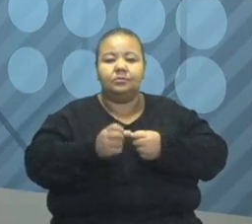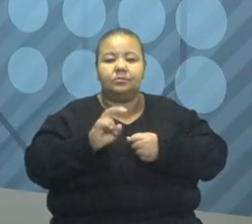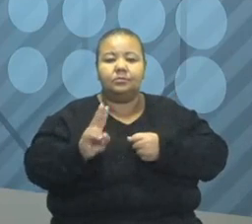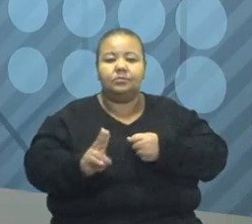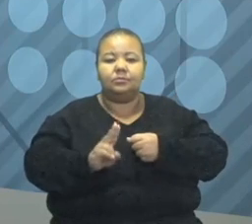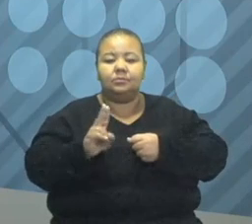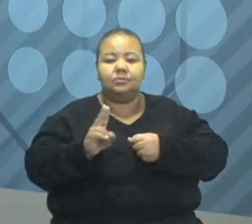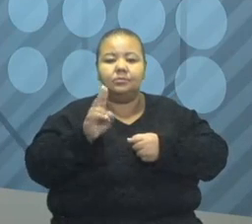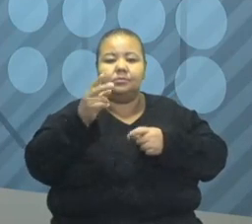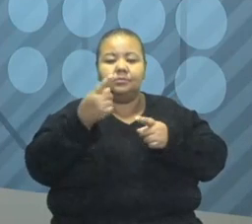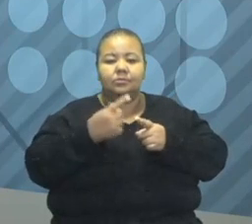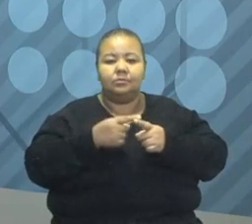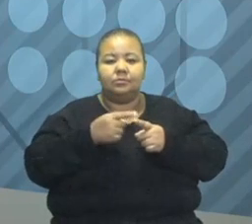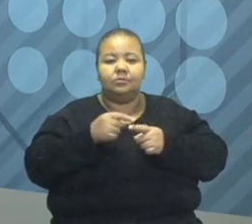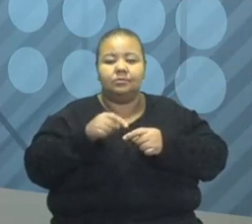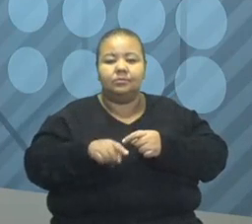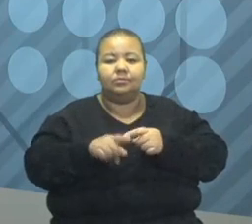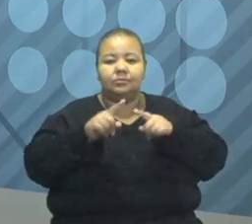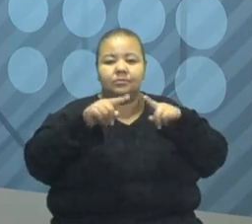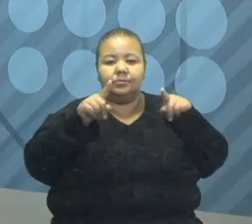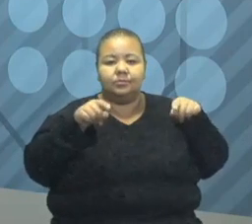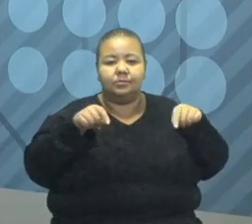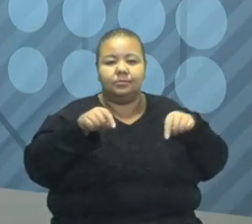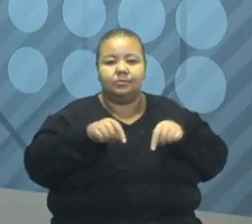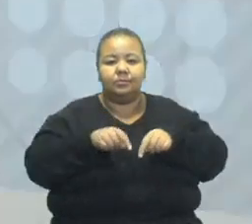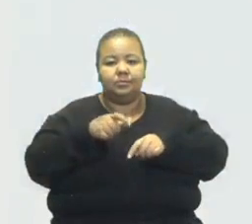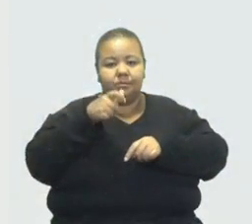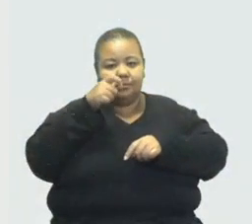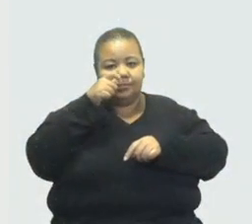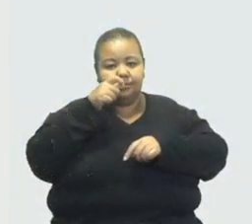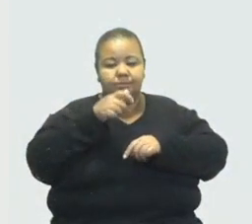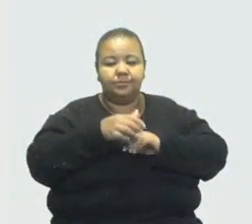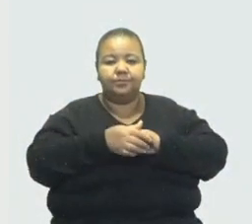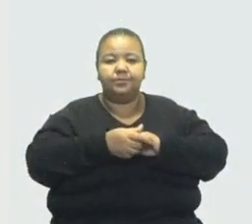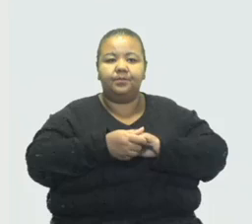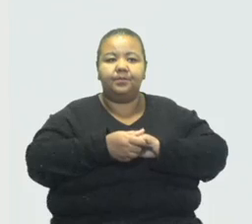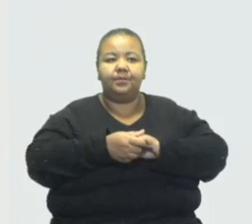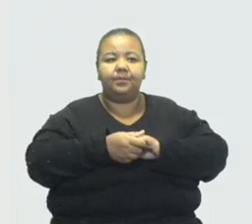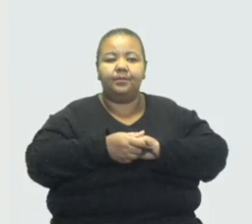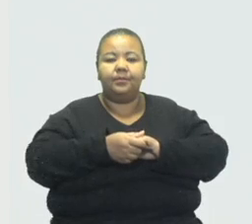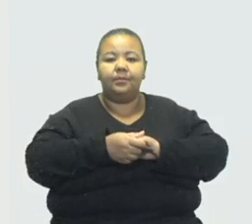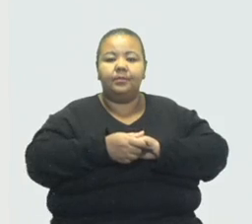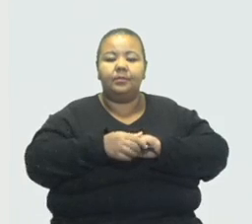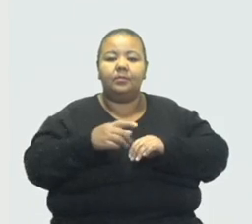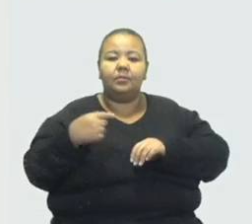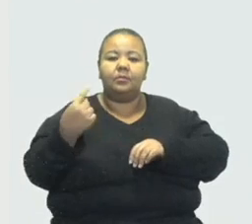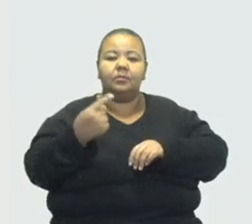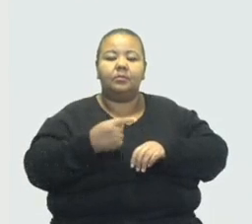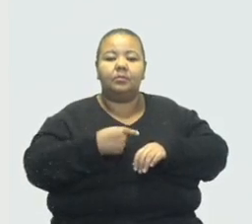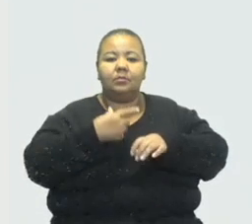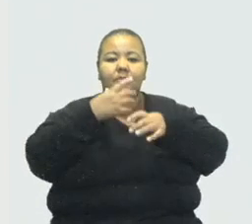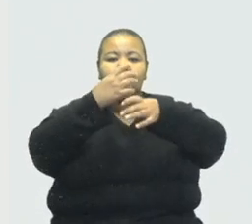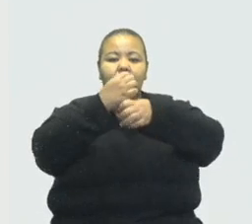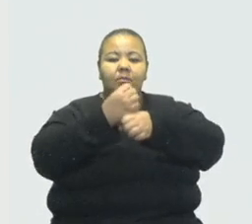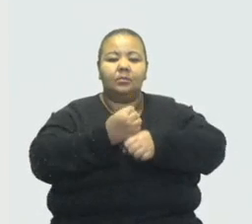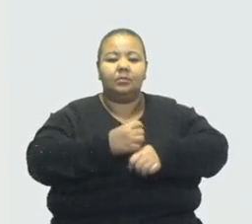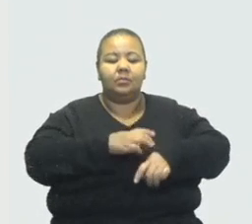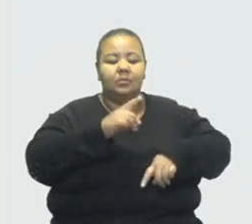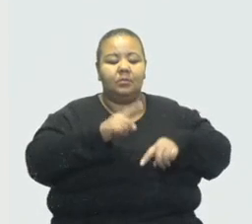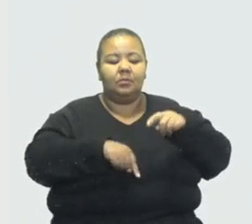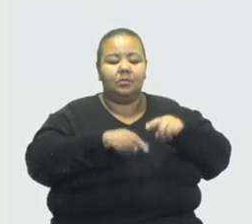da multiplicação de matrizes. Acompanhe. Então, a gente vai calcular o produto da